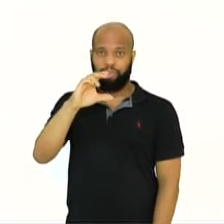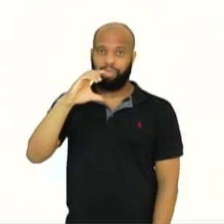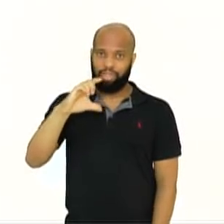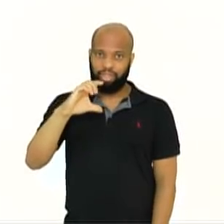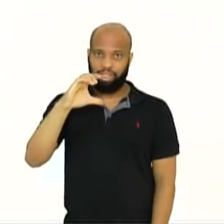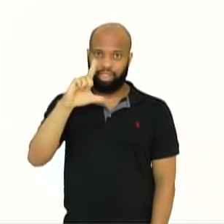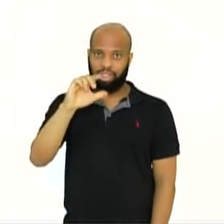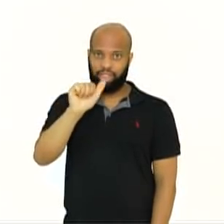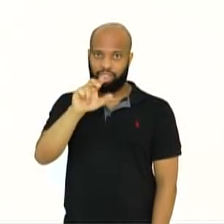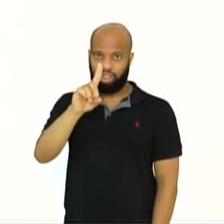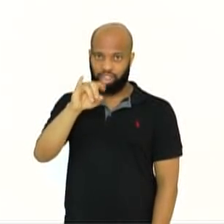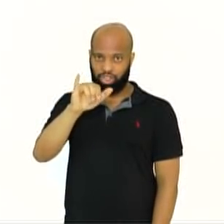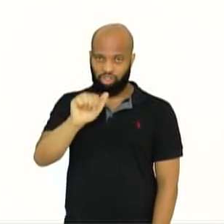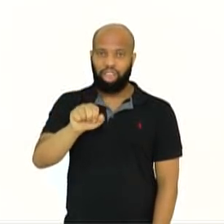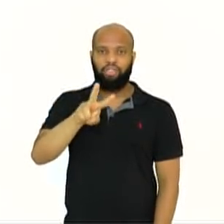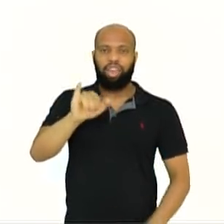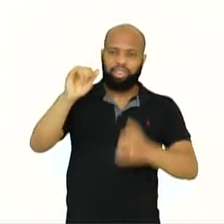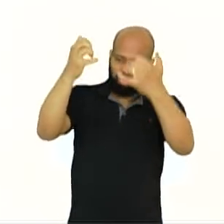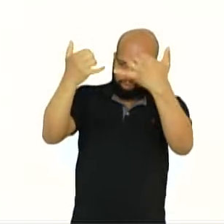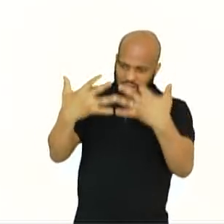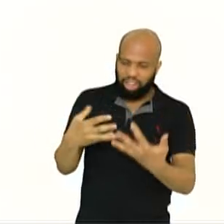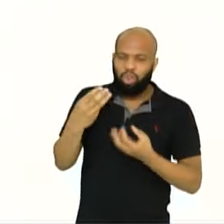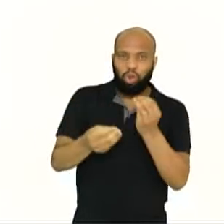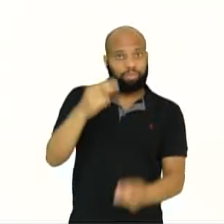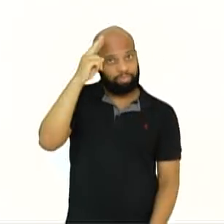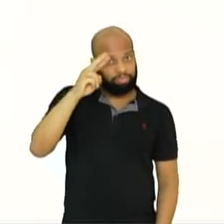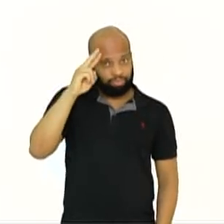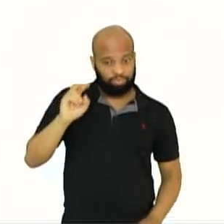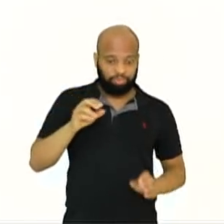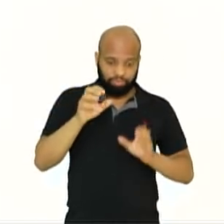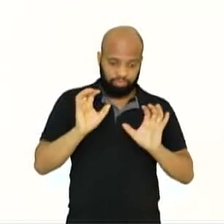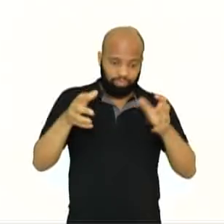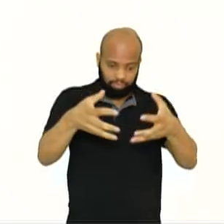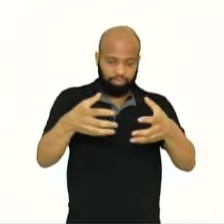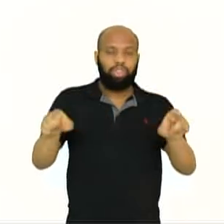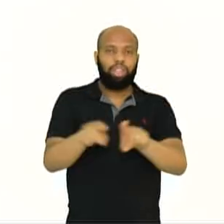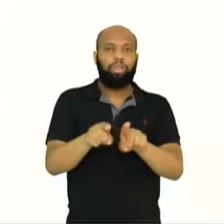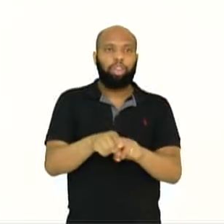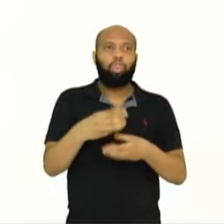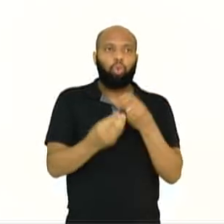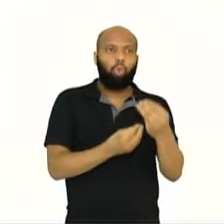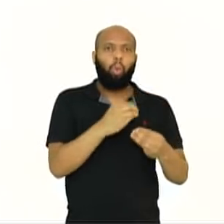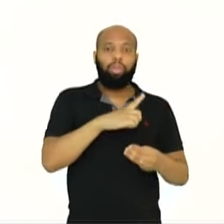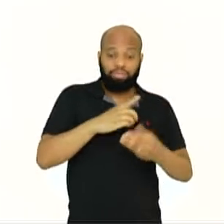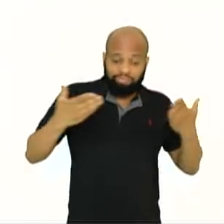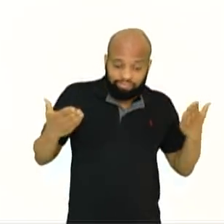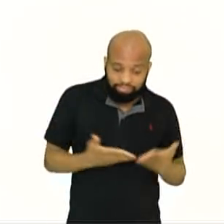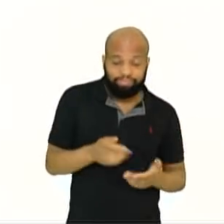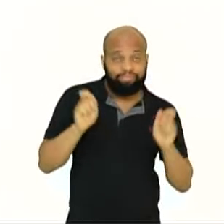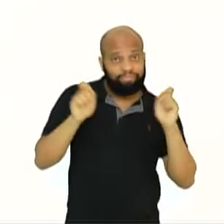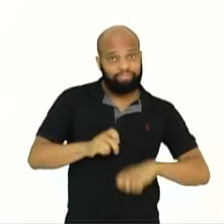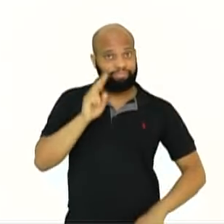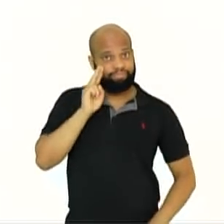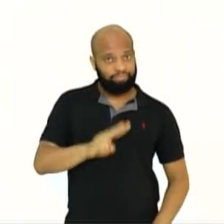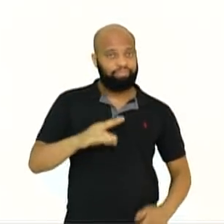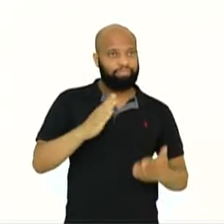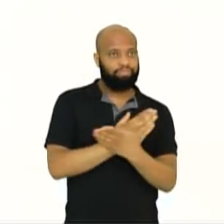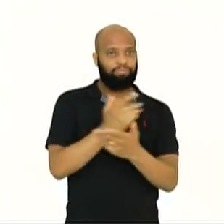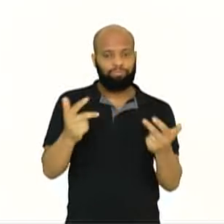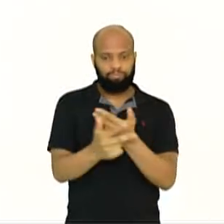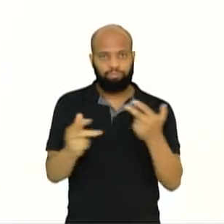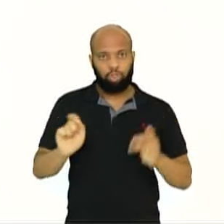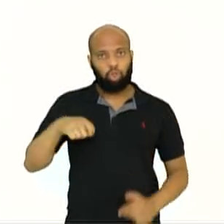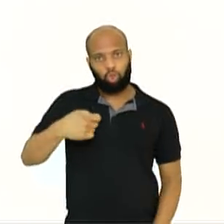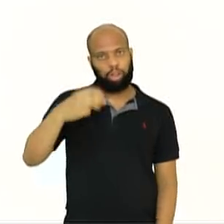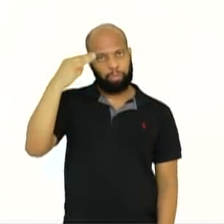artesanatos, inclusive um pouco da história dos Chetás e o acervo, enfim, né, sobre as suas peças que está relacionado à sua história e